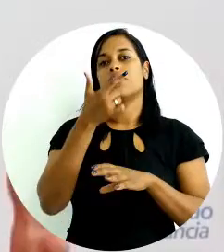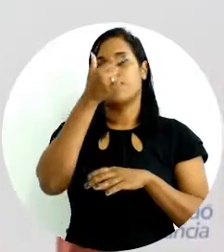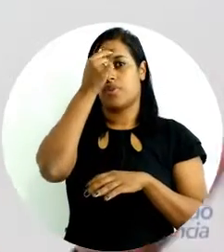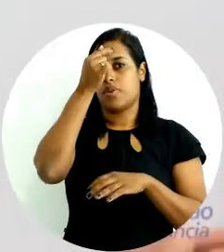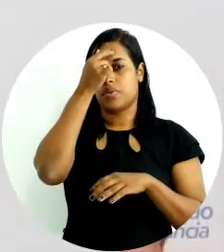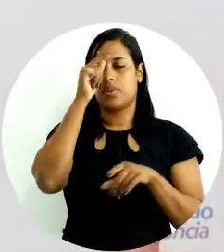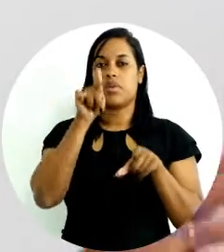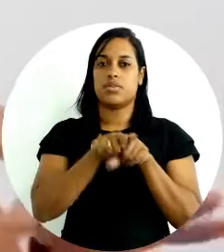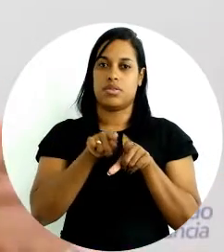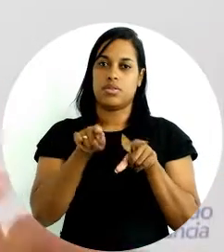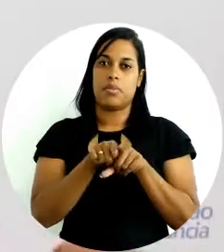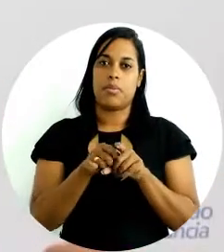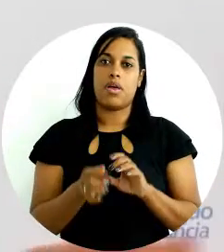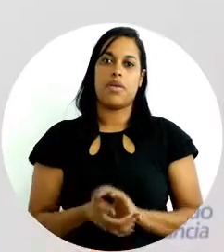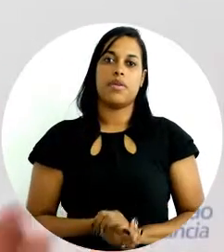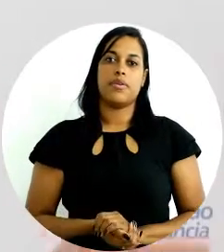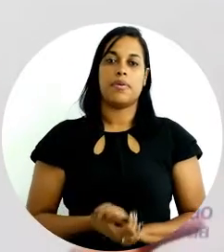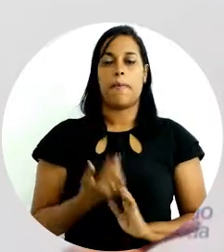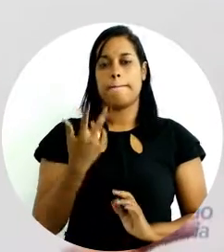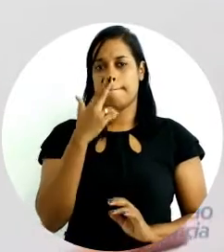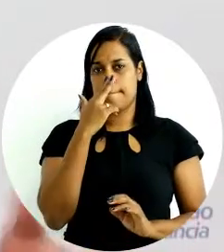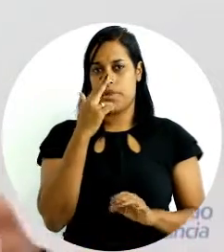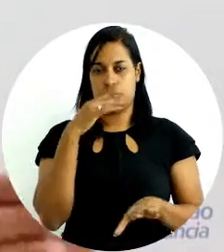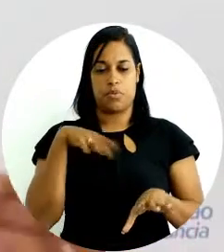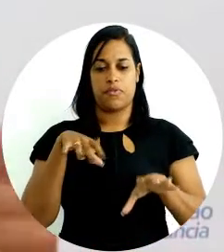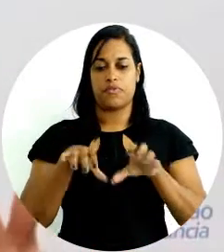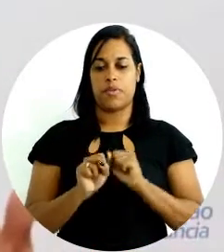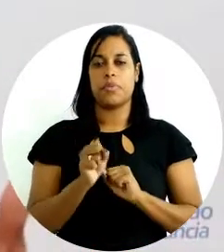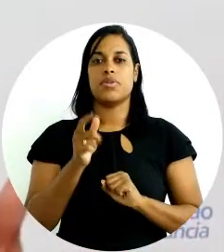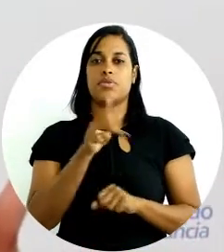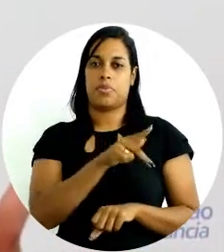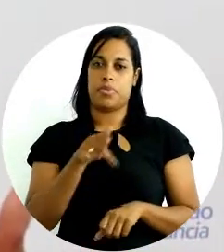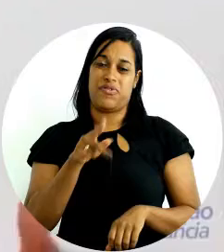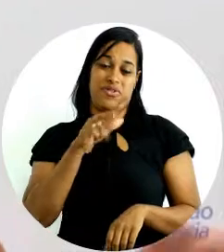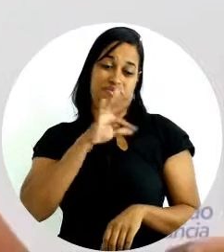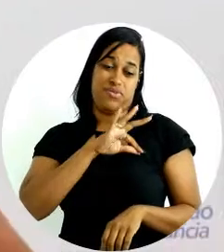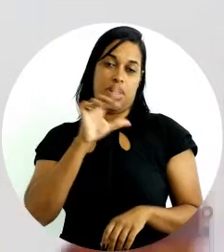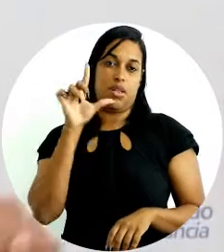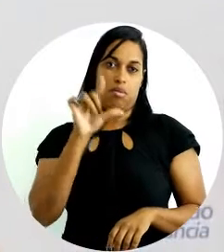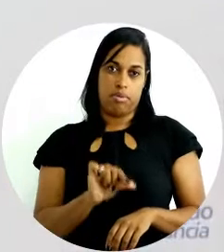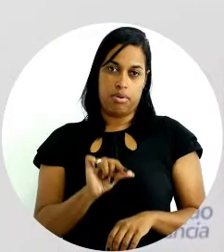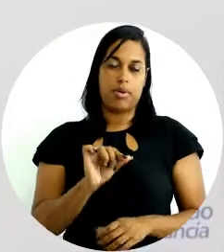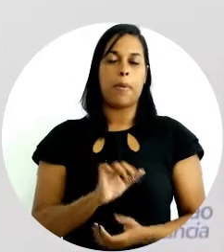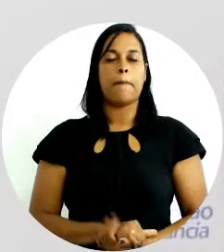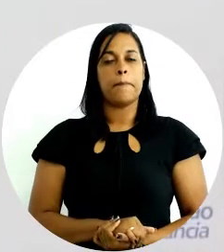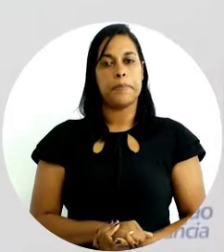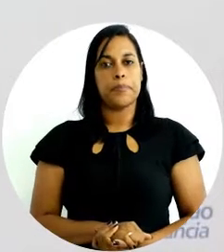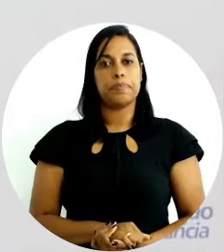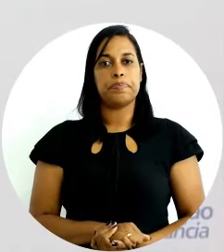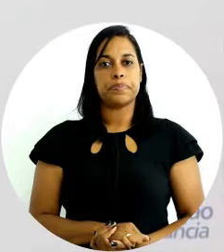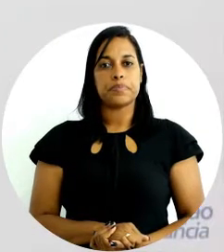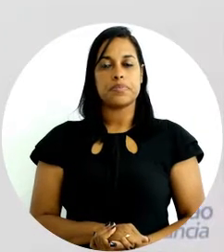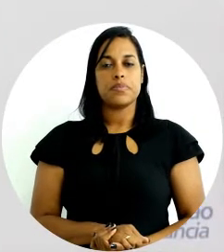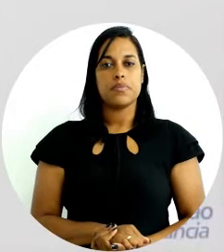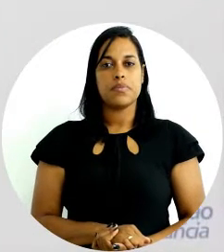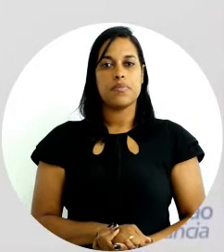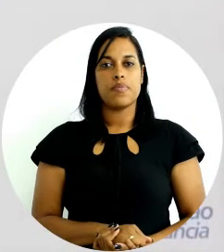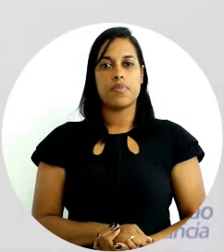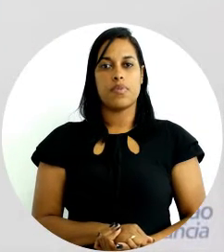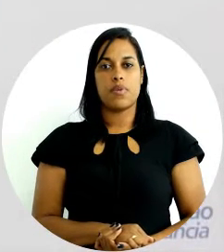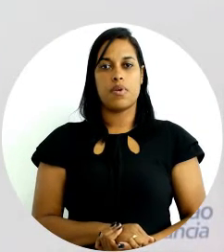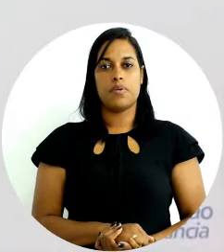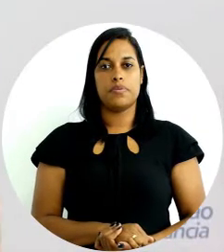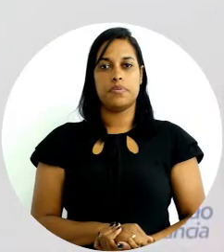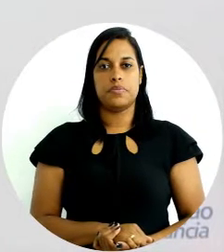carreira do ensino superior, né, a mesma formação, e o professor sempre ganhando menos. E